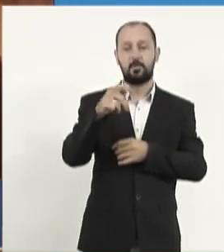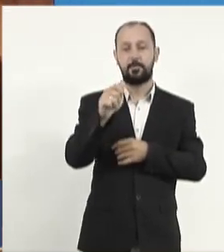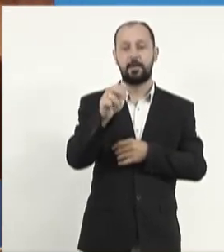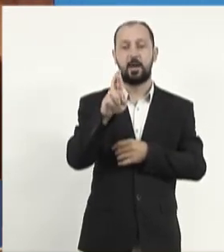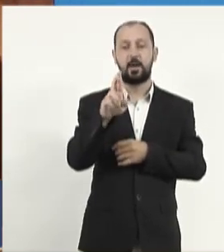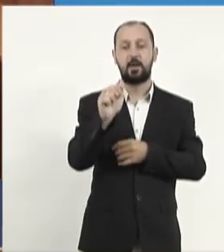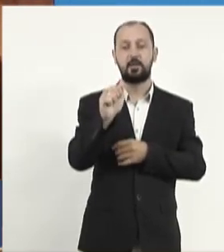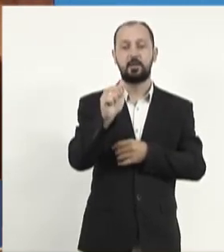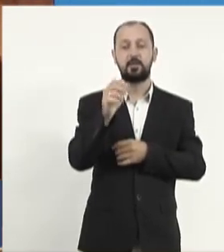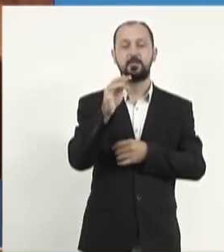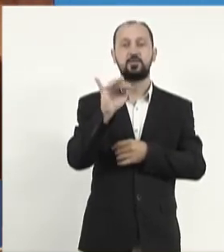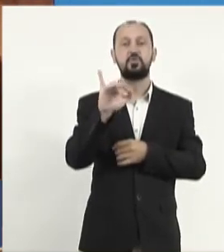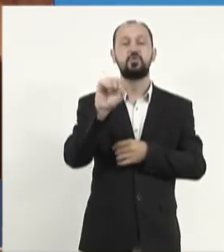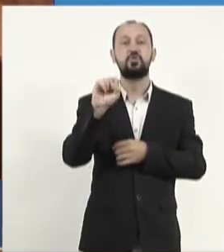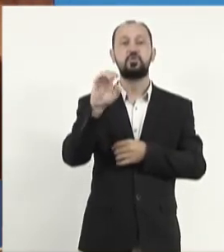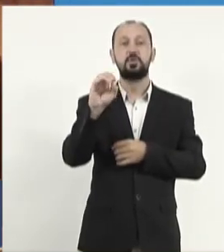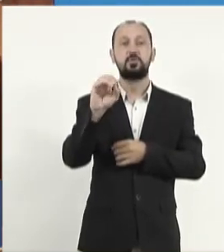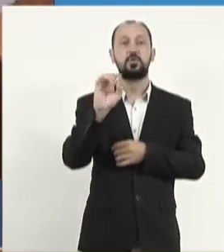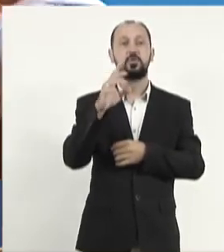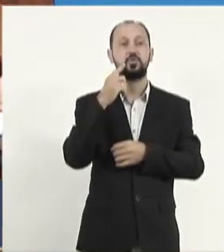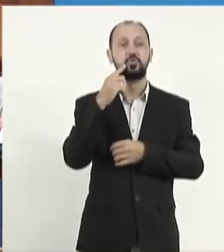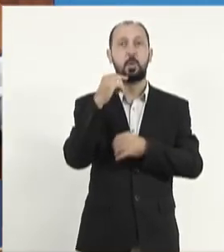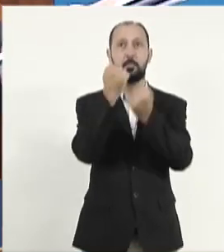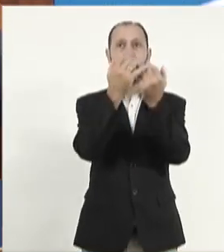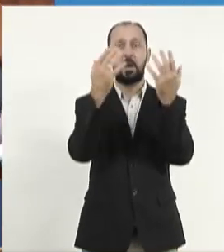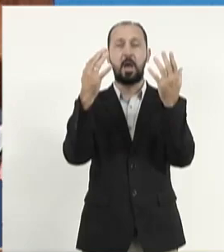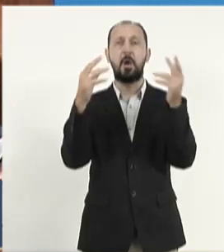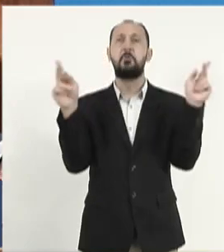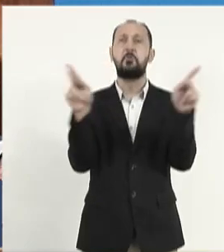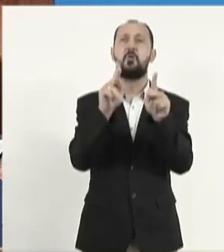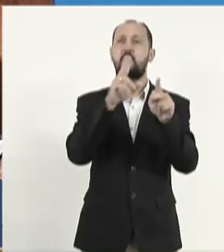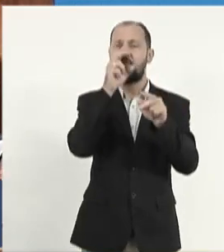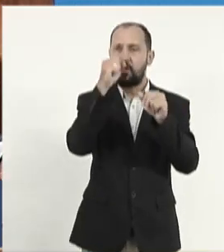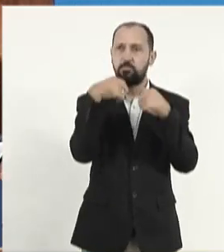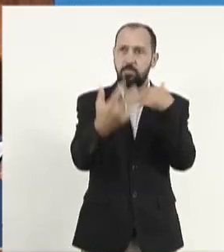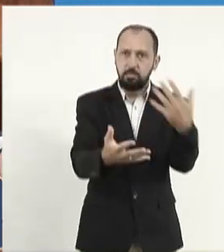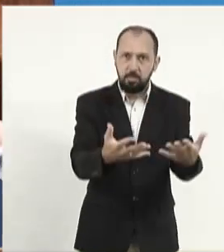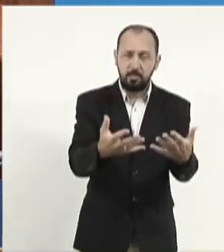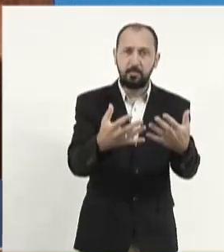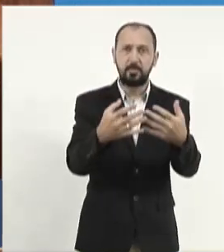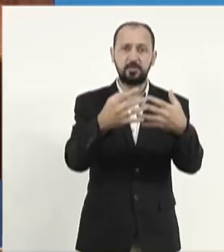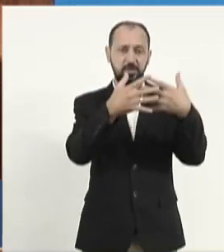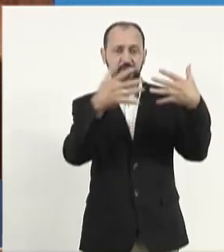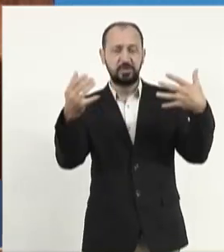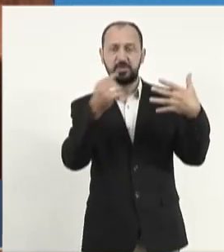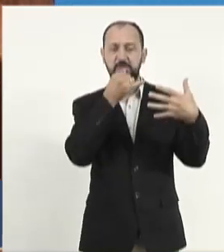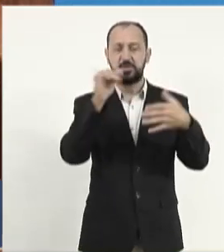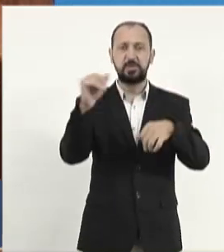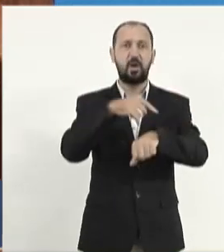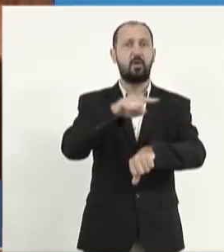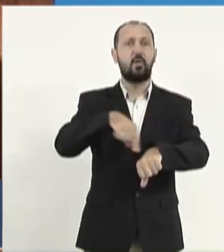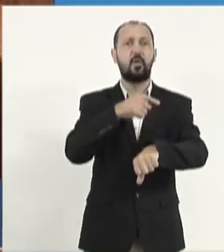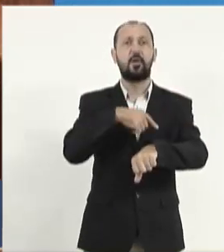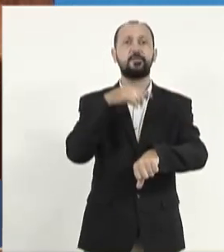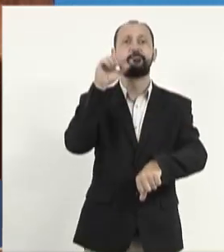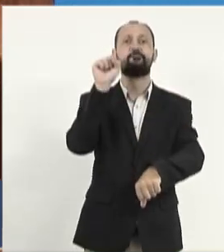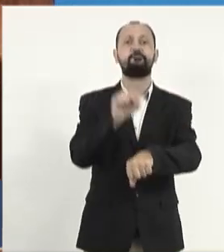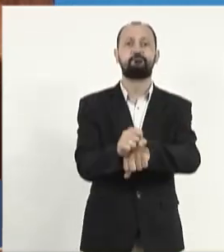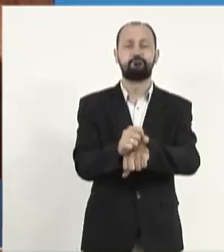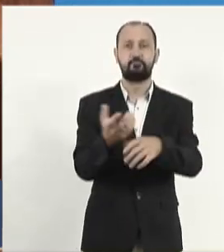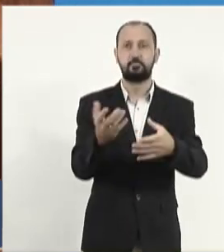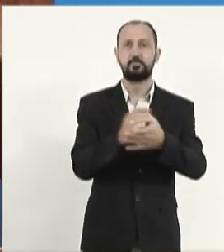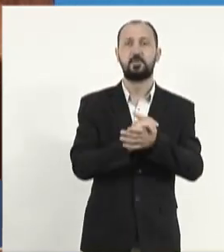assim: é só bater um vento forte e nós ficamos horas sem energia. Horas sem energia, né? No